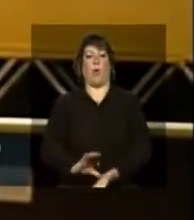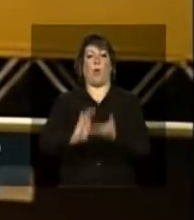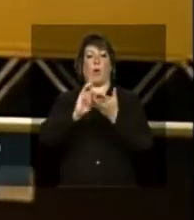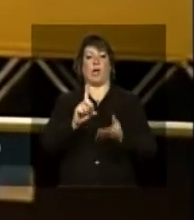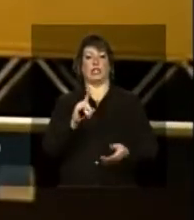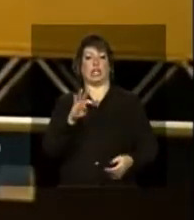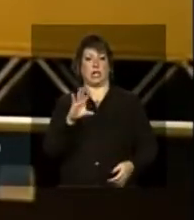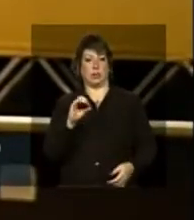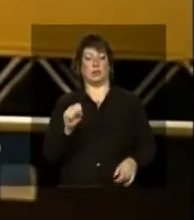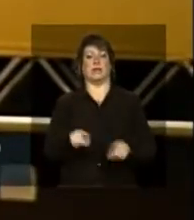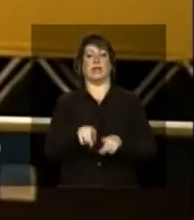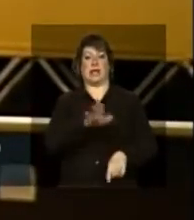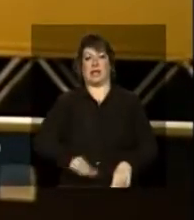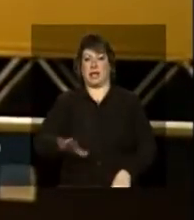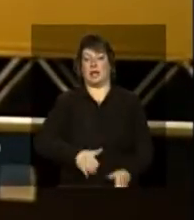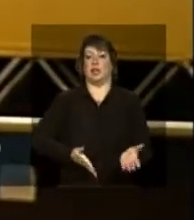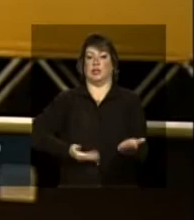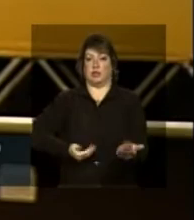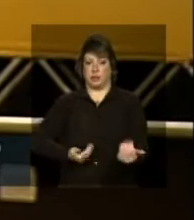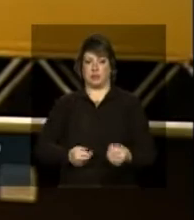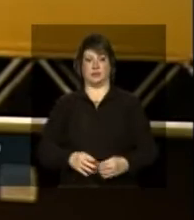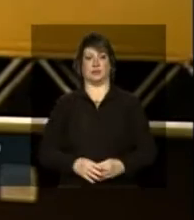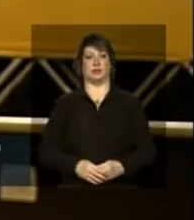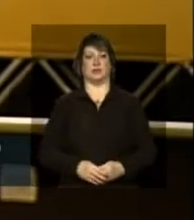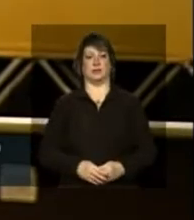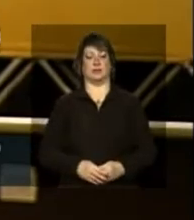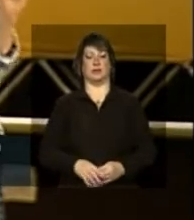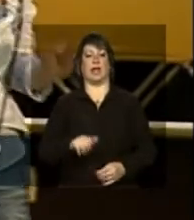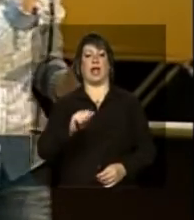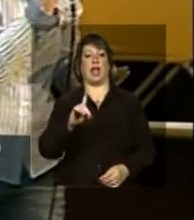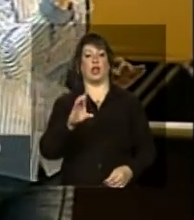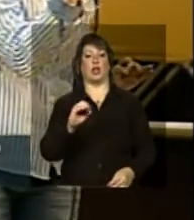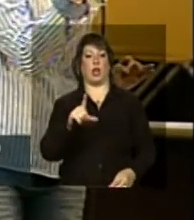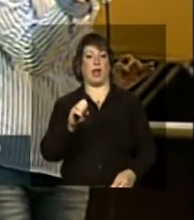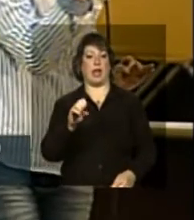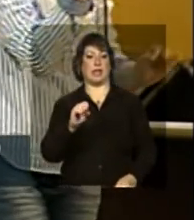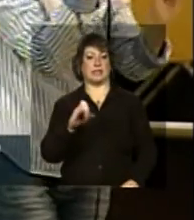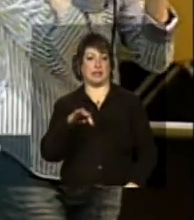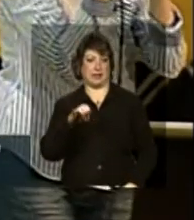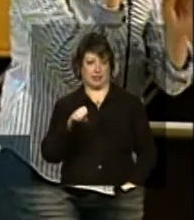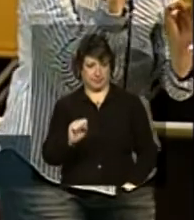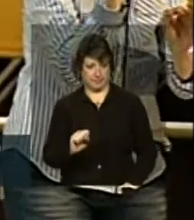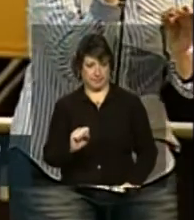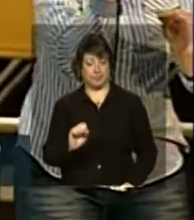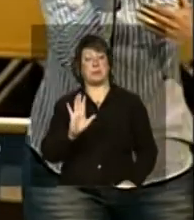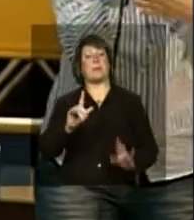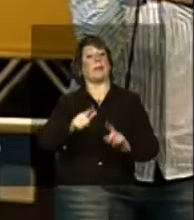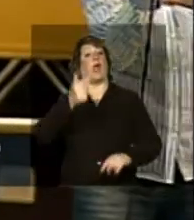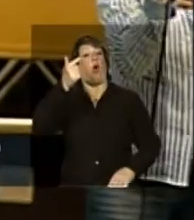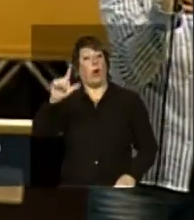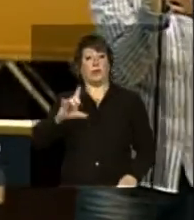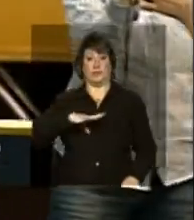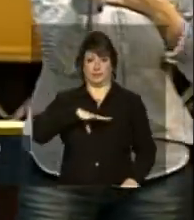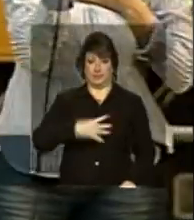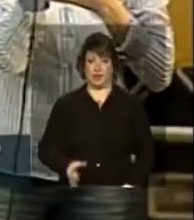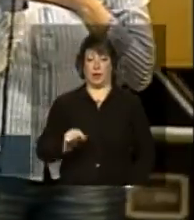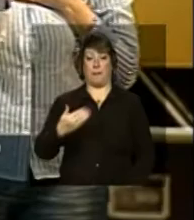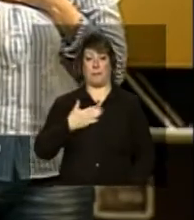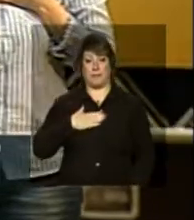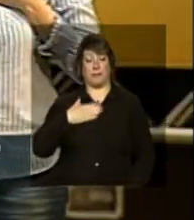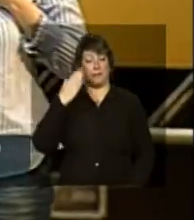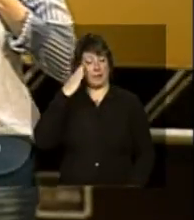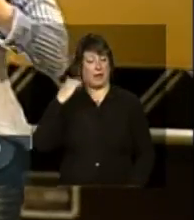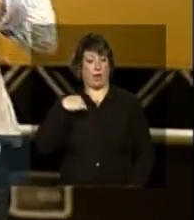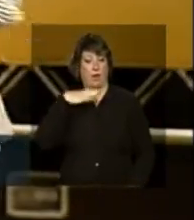das crianças e adolescentes. O outro desafio, que para mim está muito